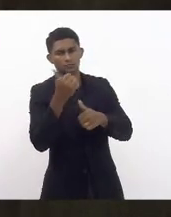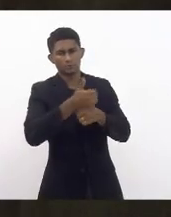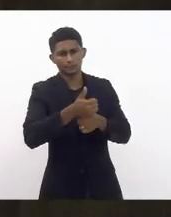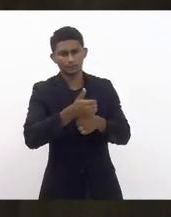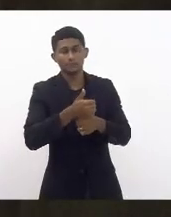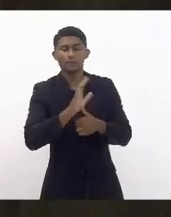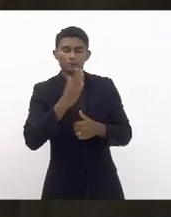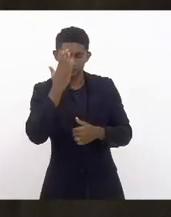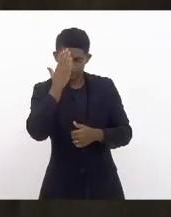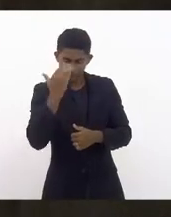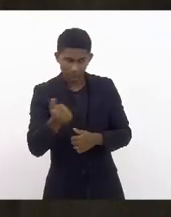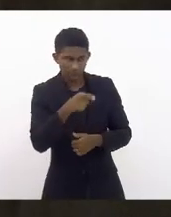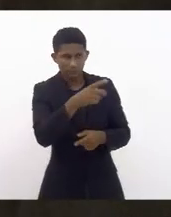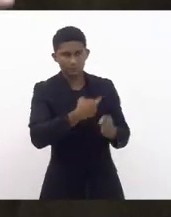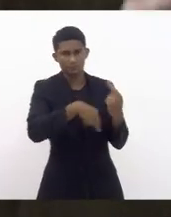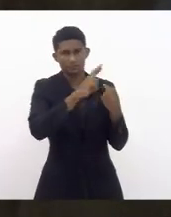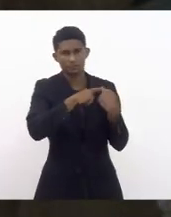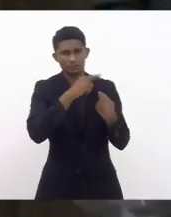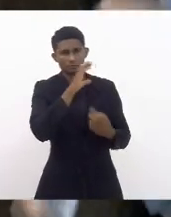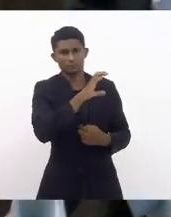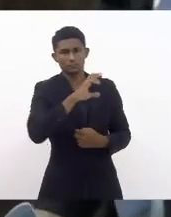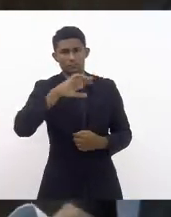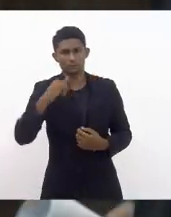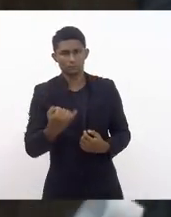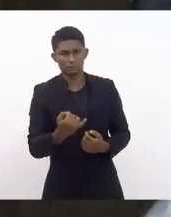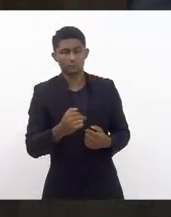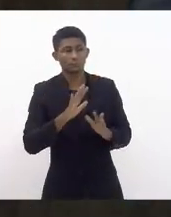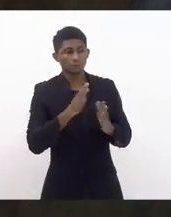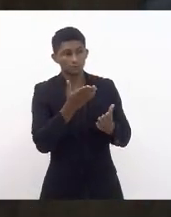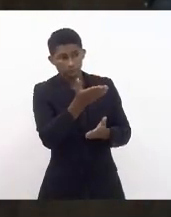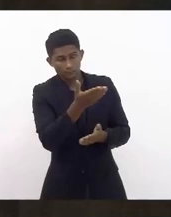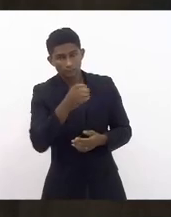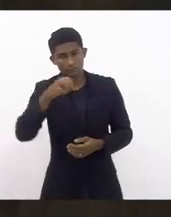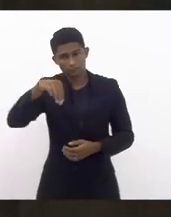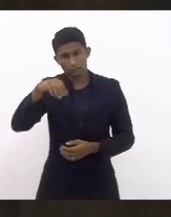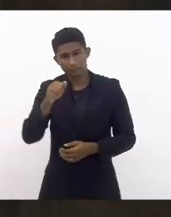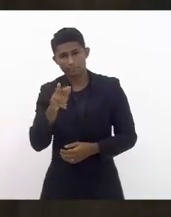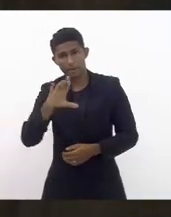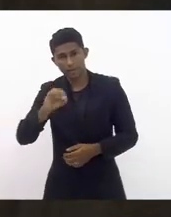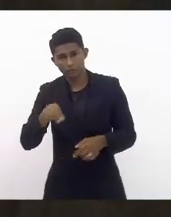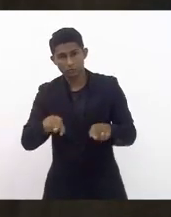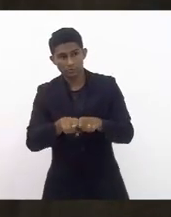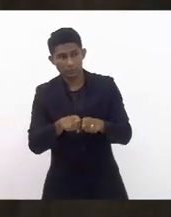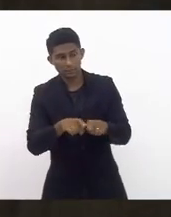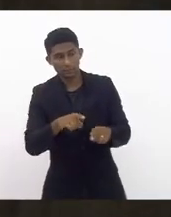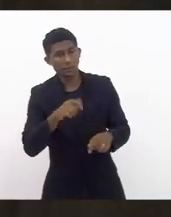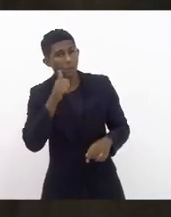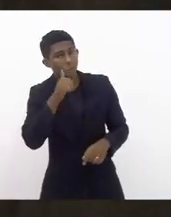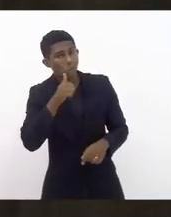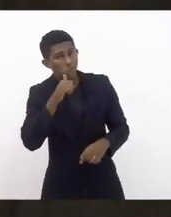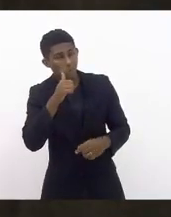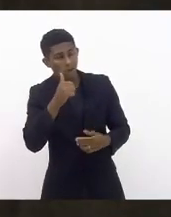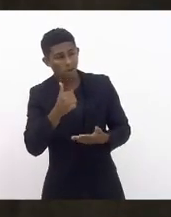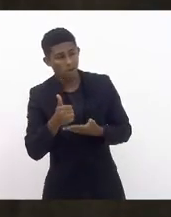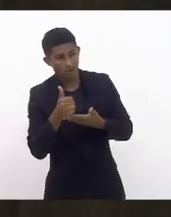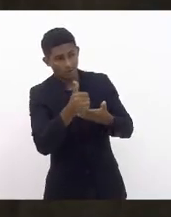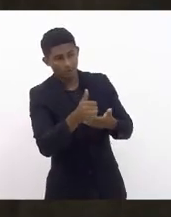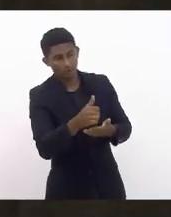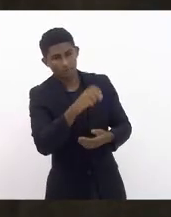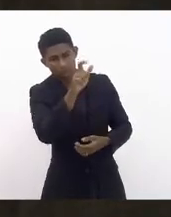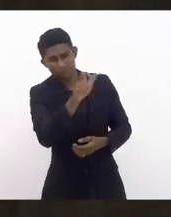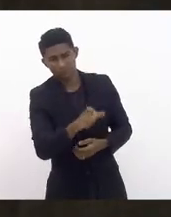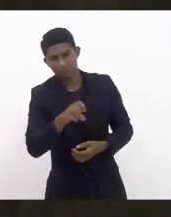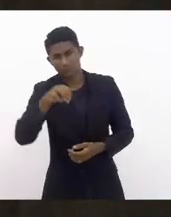da CCJ, mas tanto Márcio Pacheco quanto a assessora Milena Peixoto se dispuseram a acolher